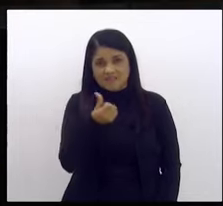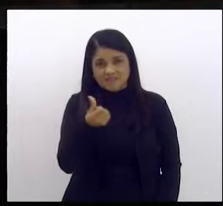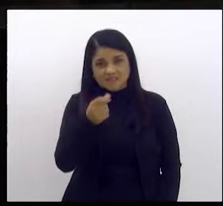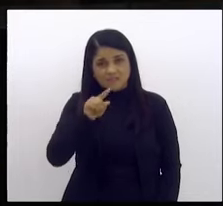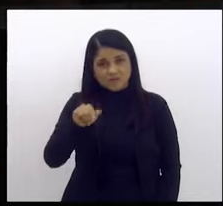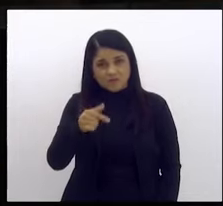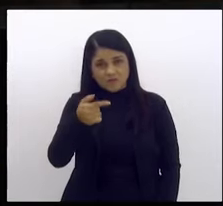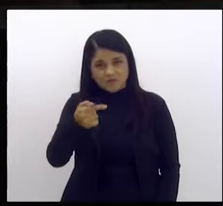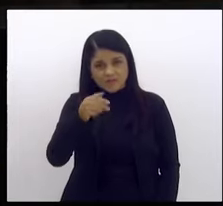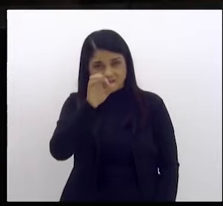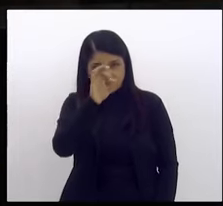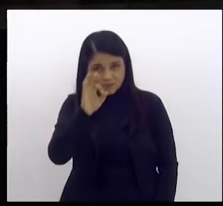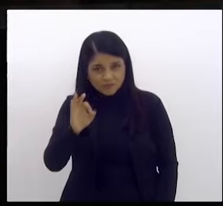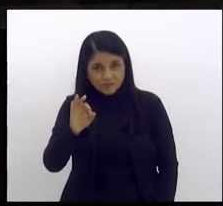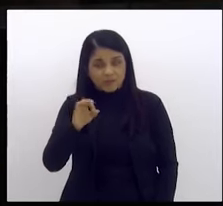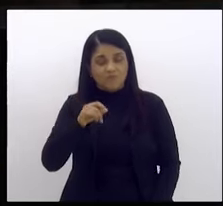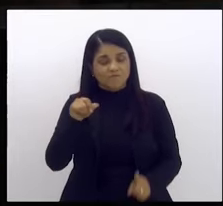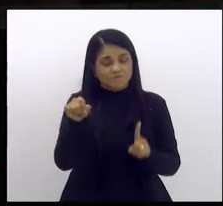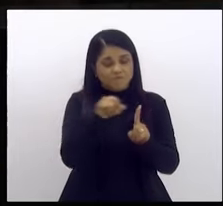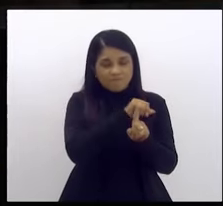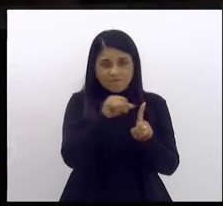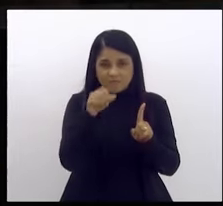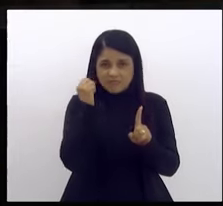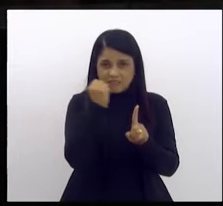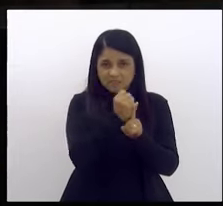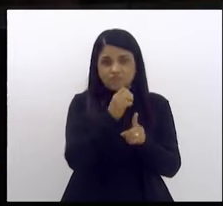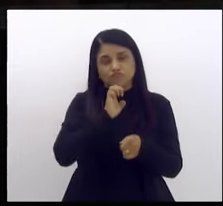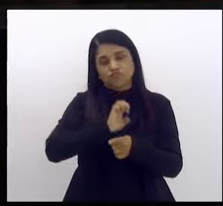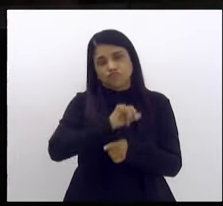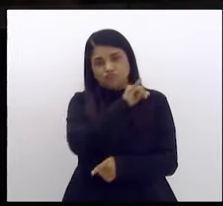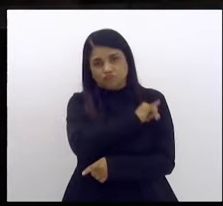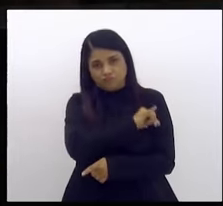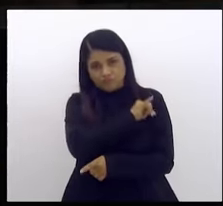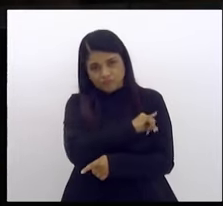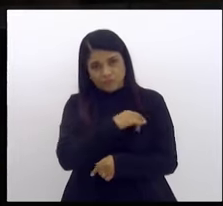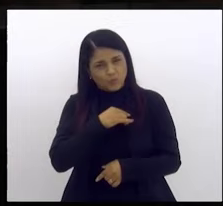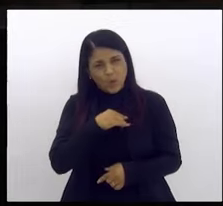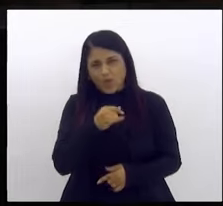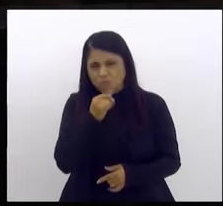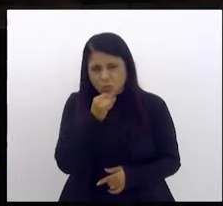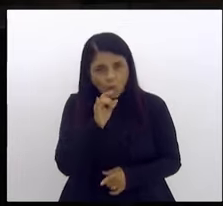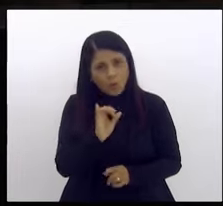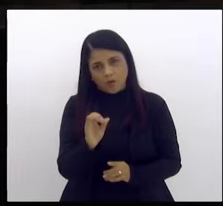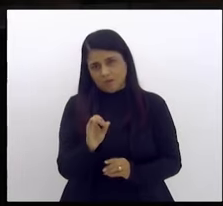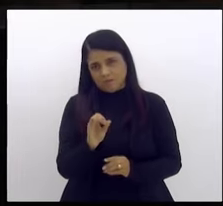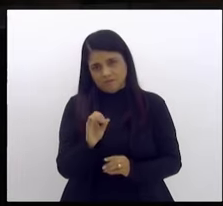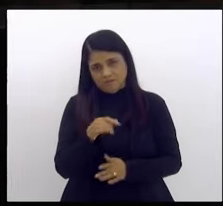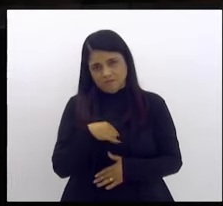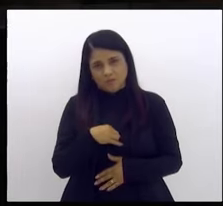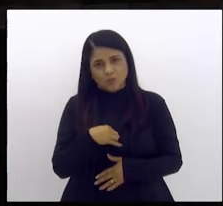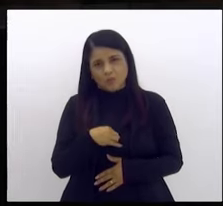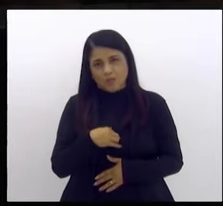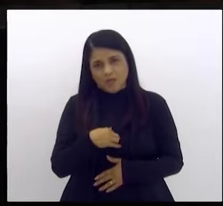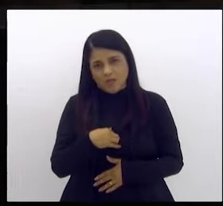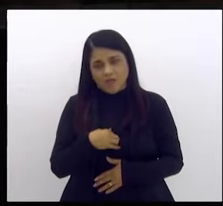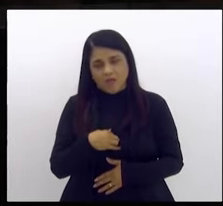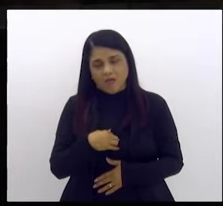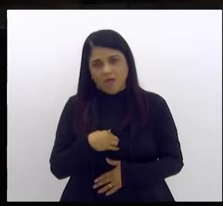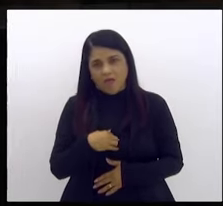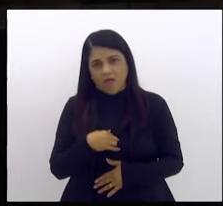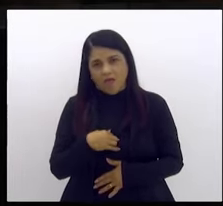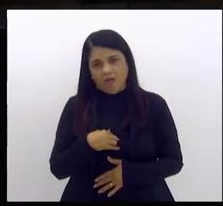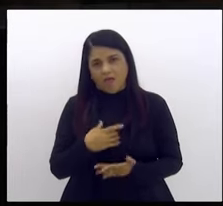66,7% de casos de feminicídio no estado do Rio de Janeiro. Então, não é à toa, não é mimimi, como muitos